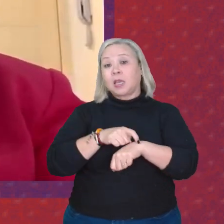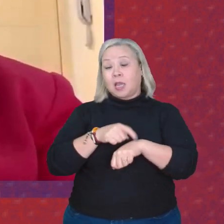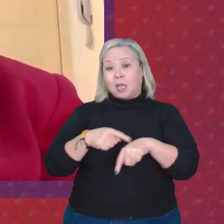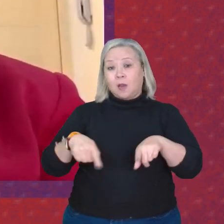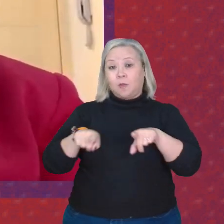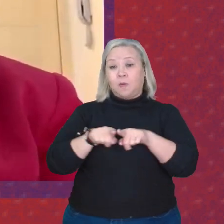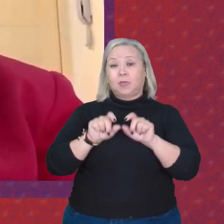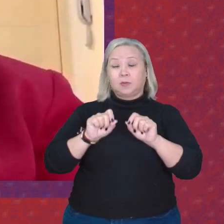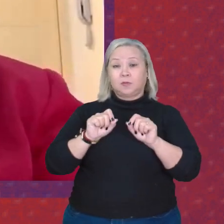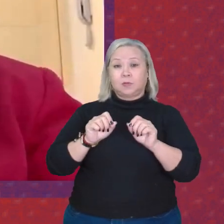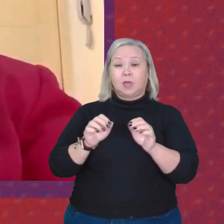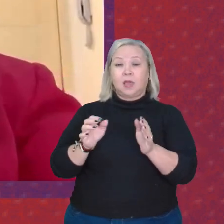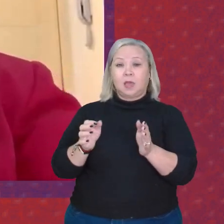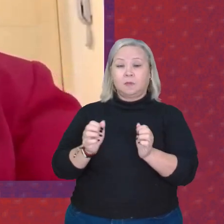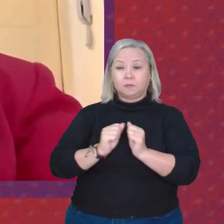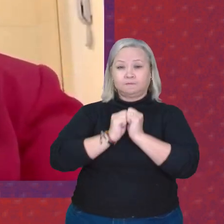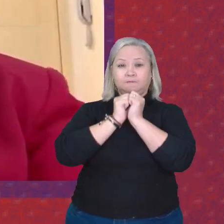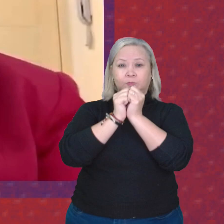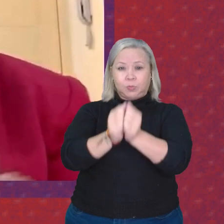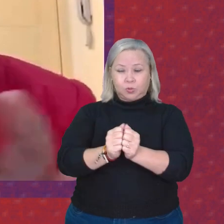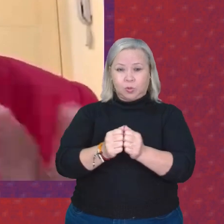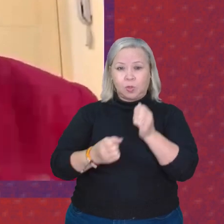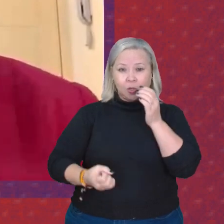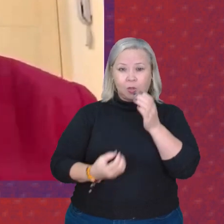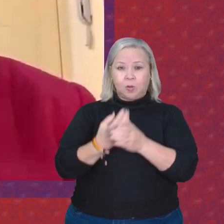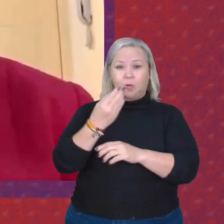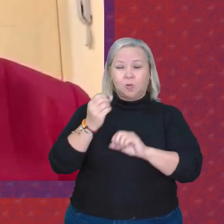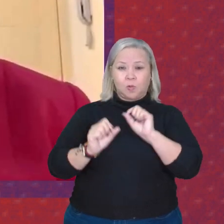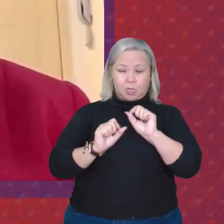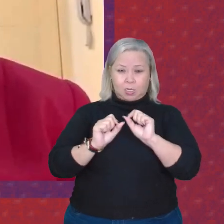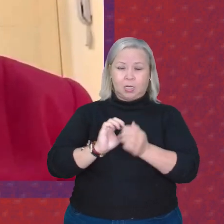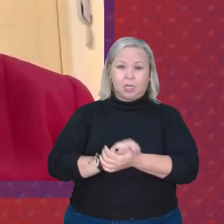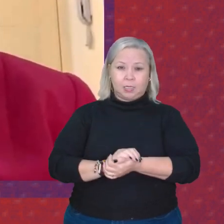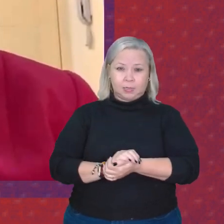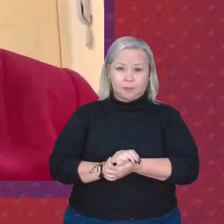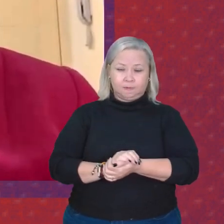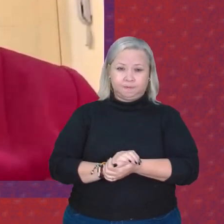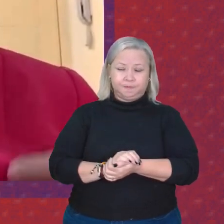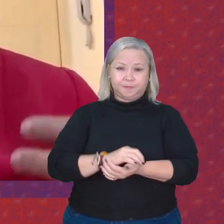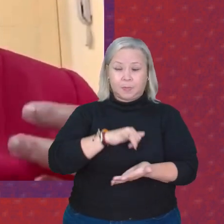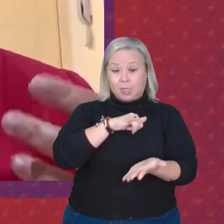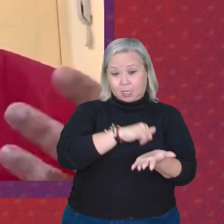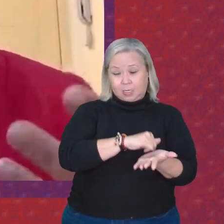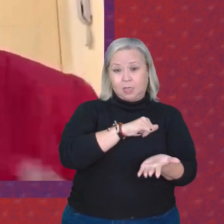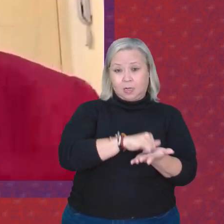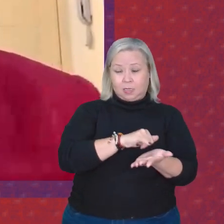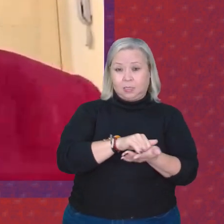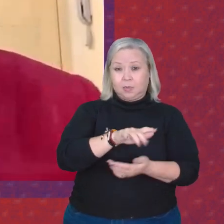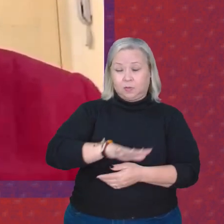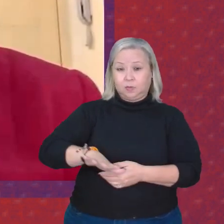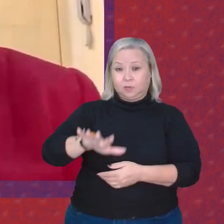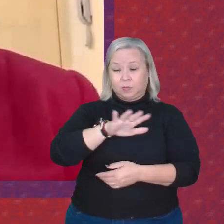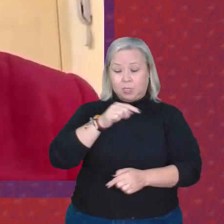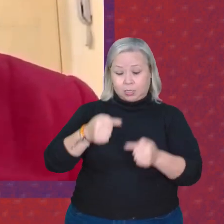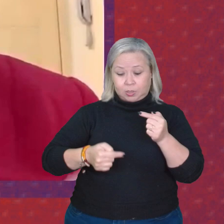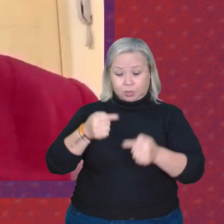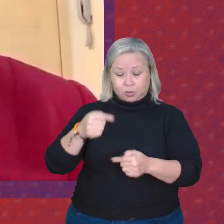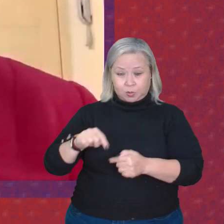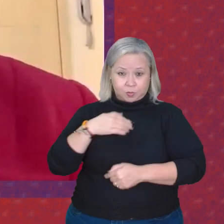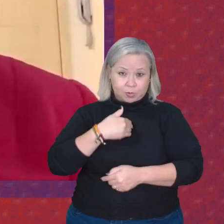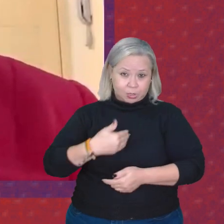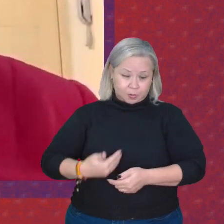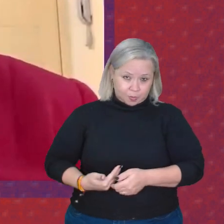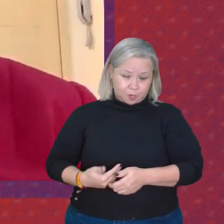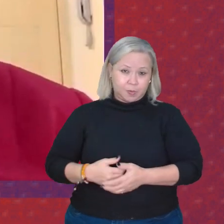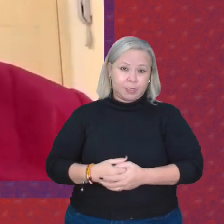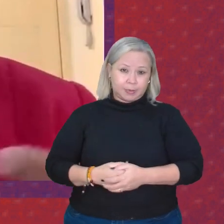junto com a instalação, né, dessas políticas públicas também